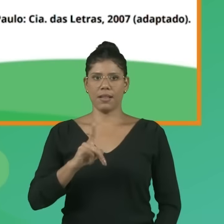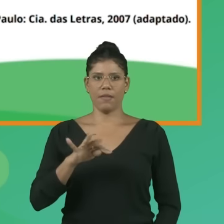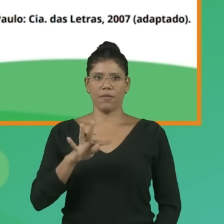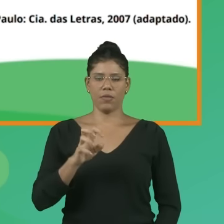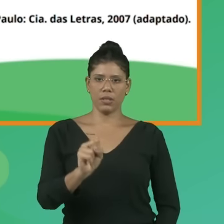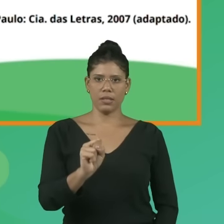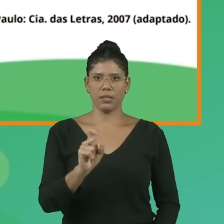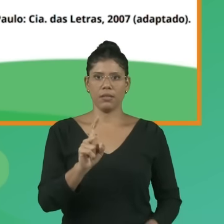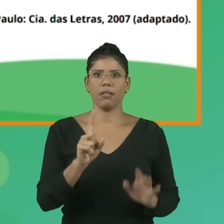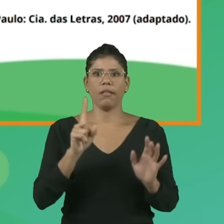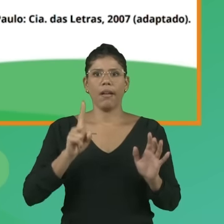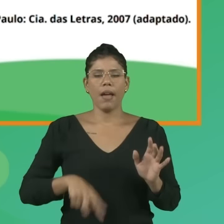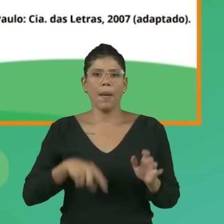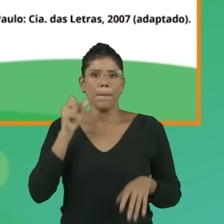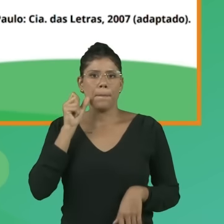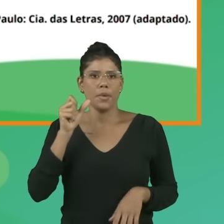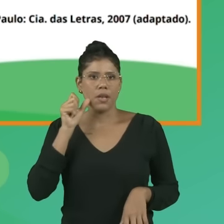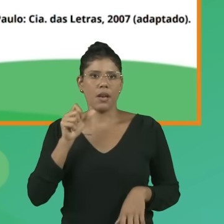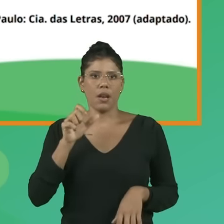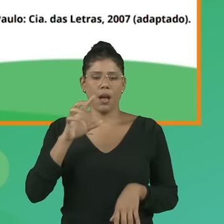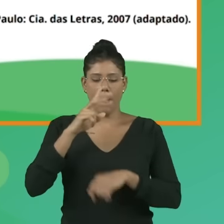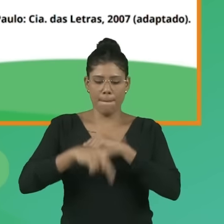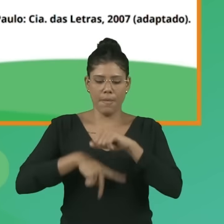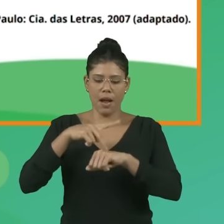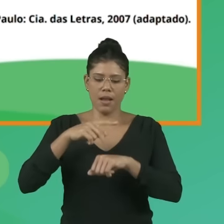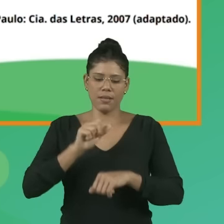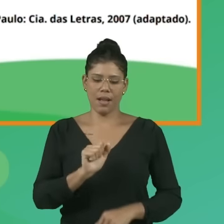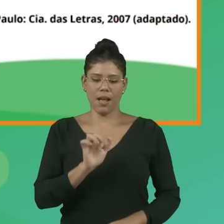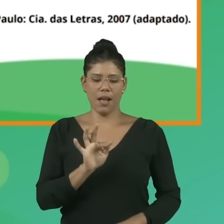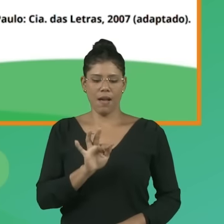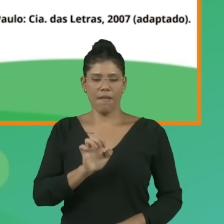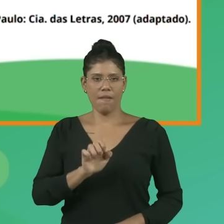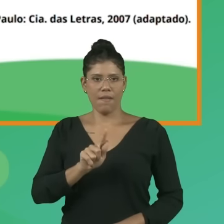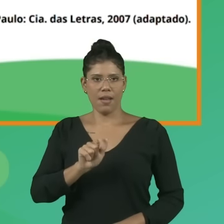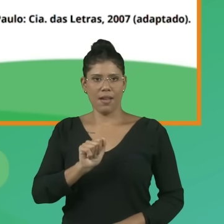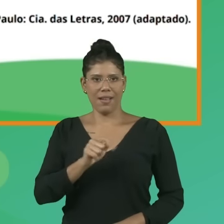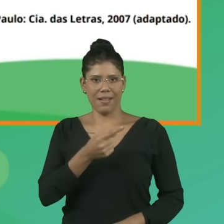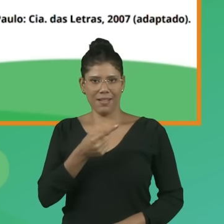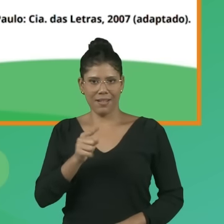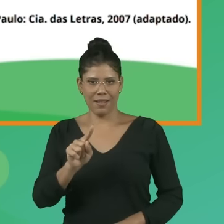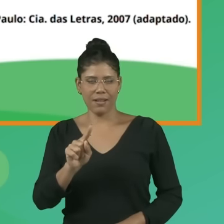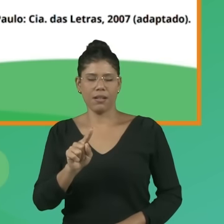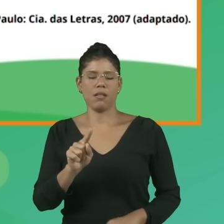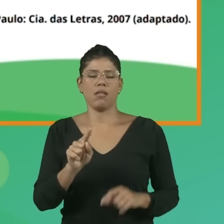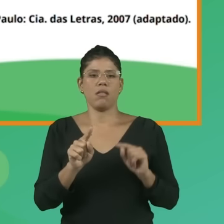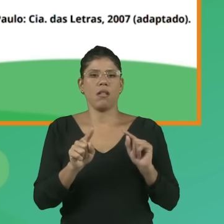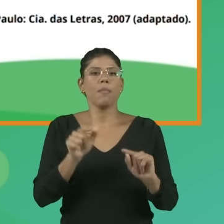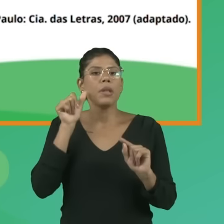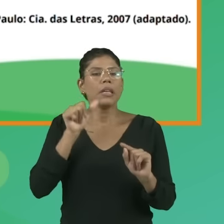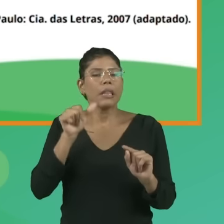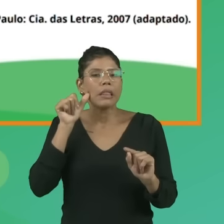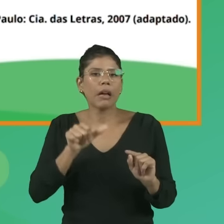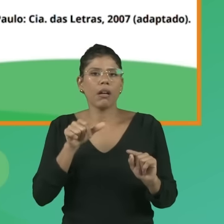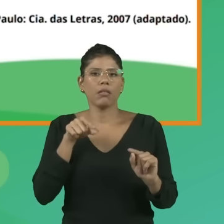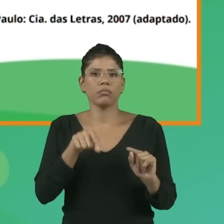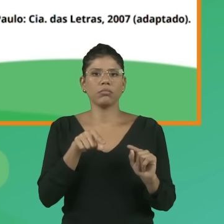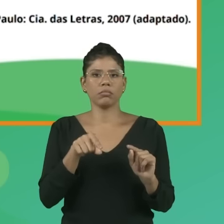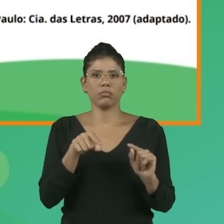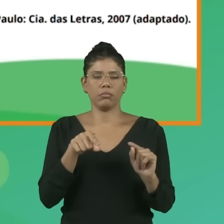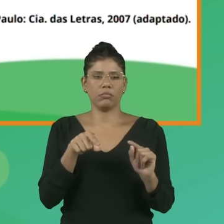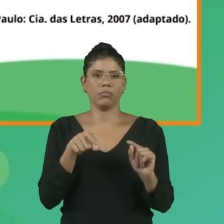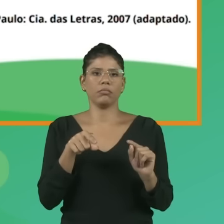ela mostra toda essa questão da transformação do ambiente em que ela estava a partir, né? Da